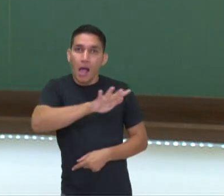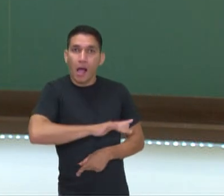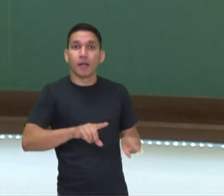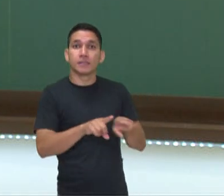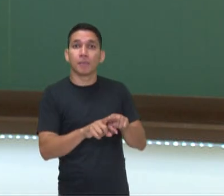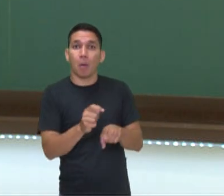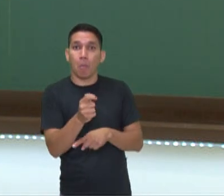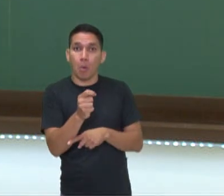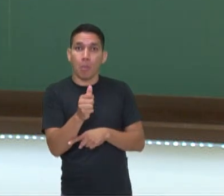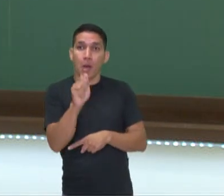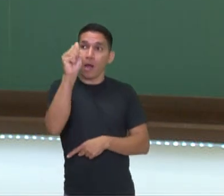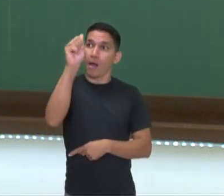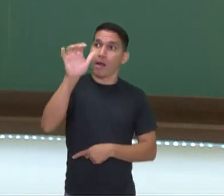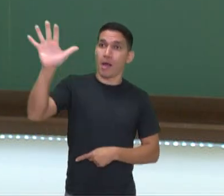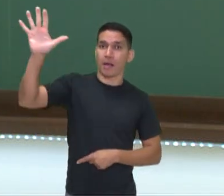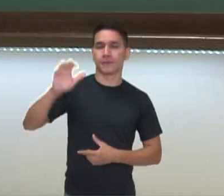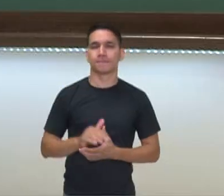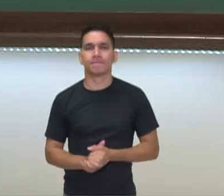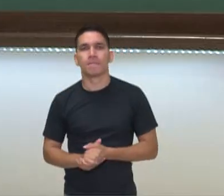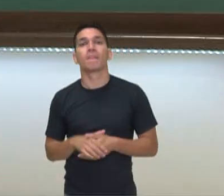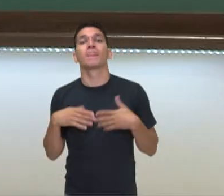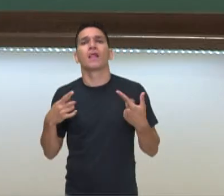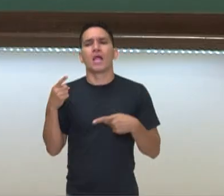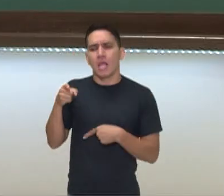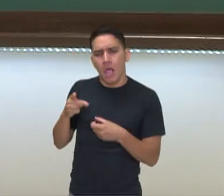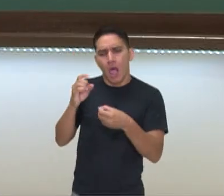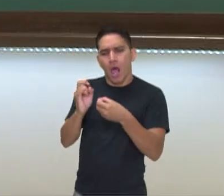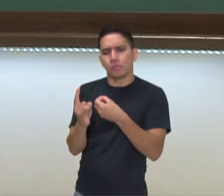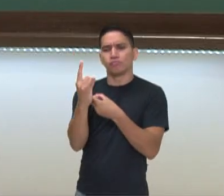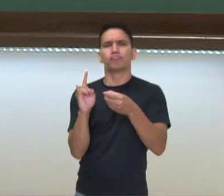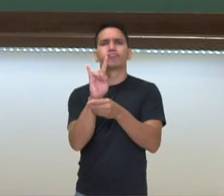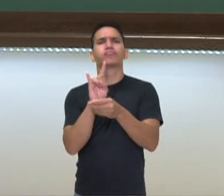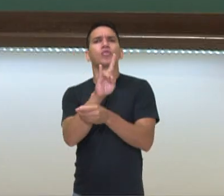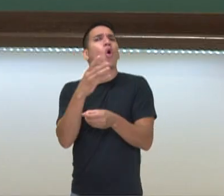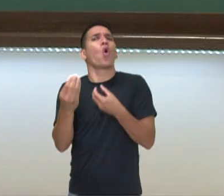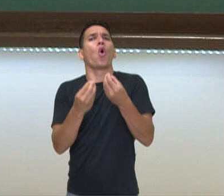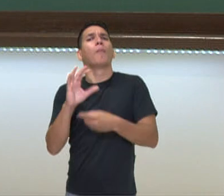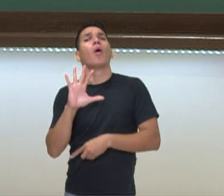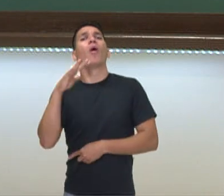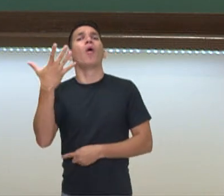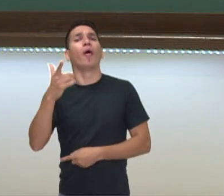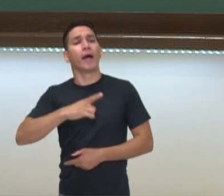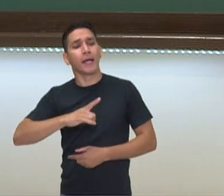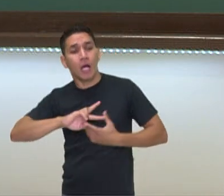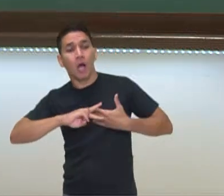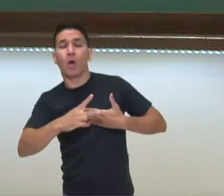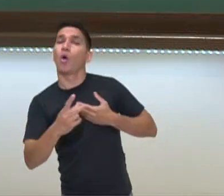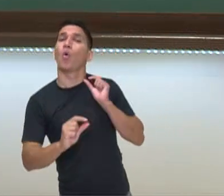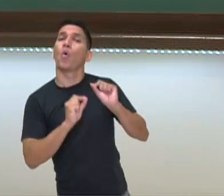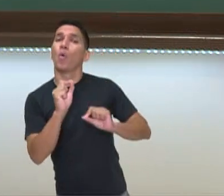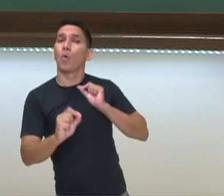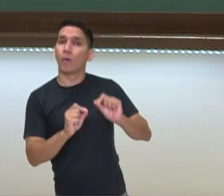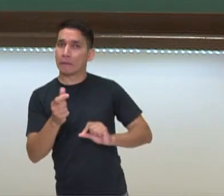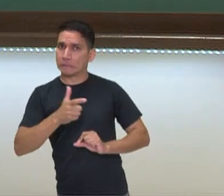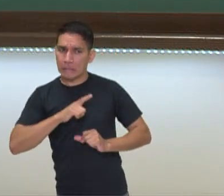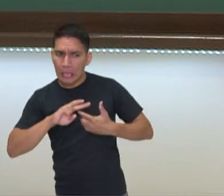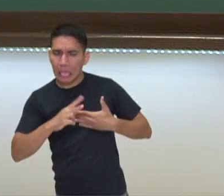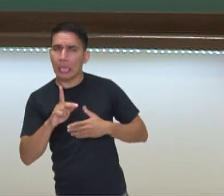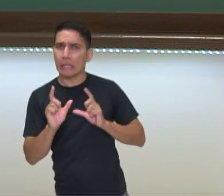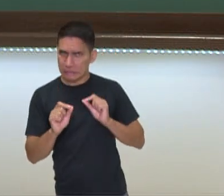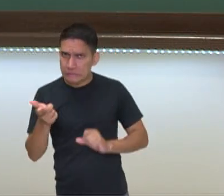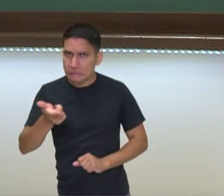continente asiático. E essa urbanização, como ela ocorre? Quais as consequências que a urbanização ela